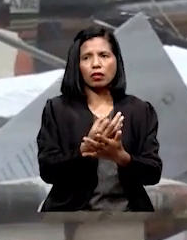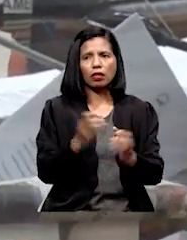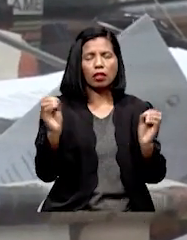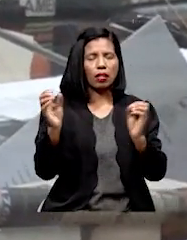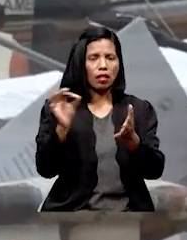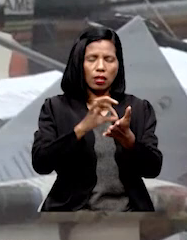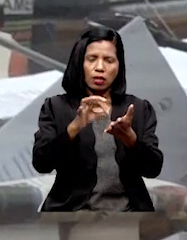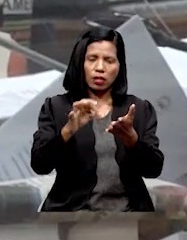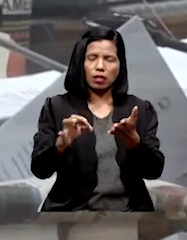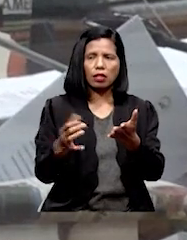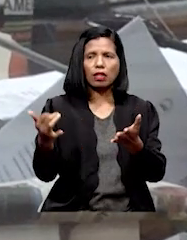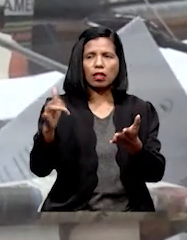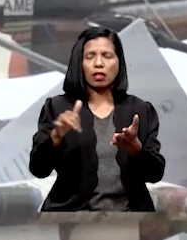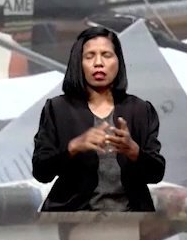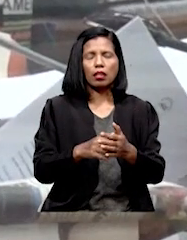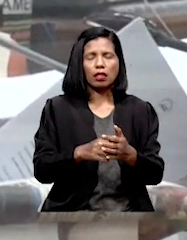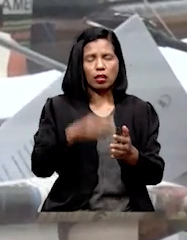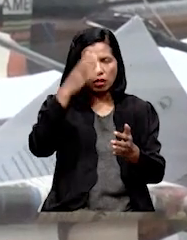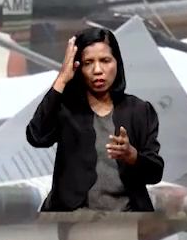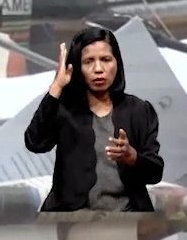e dá. E senhora vice-ministra